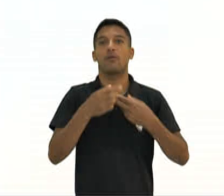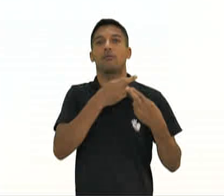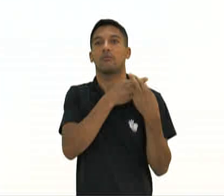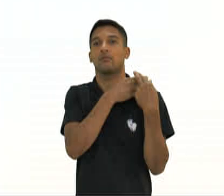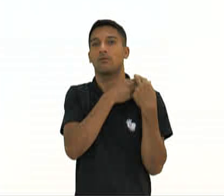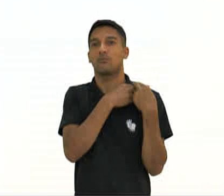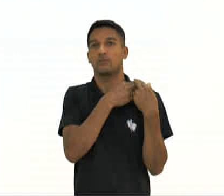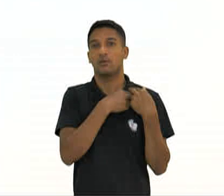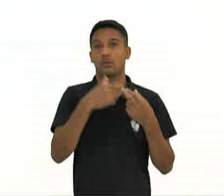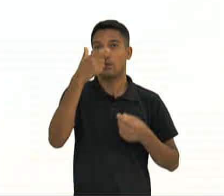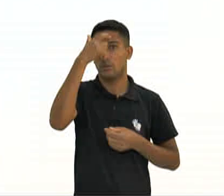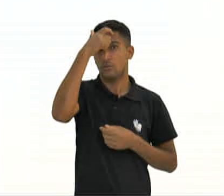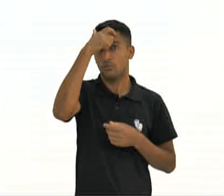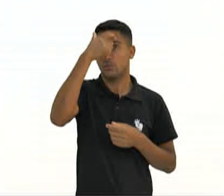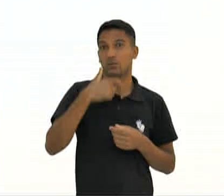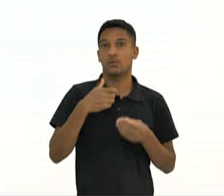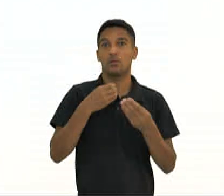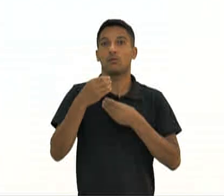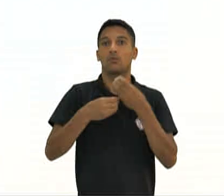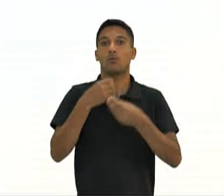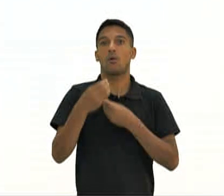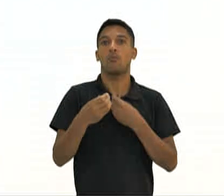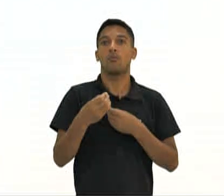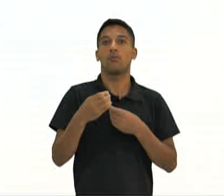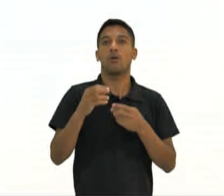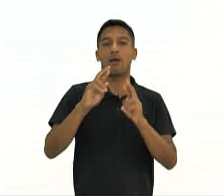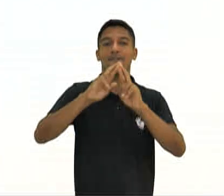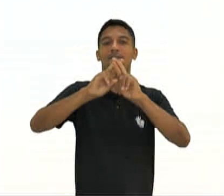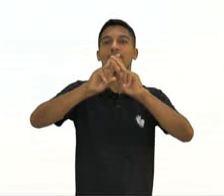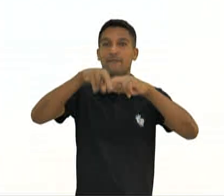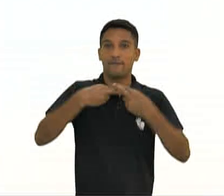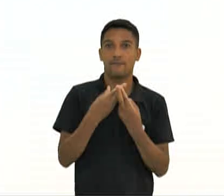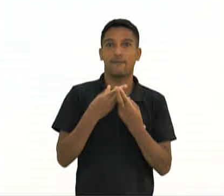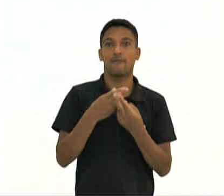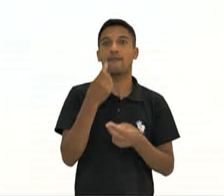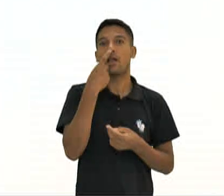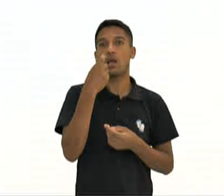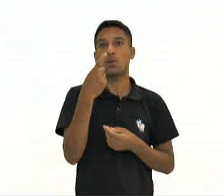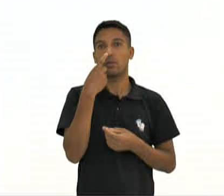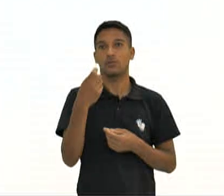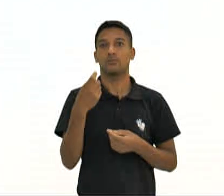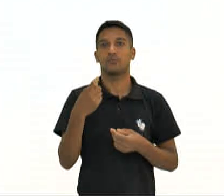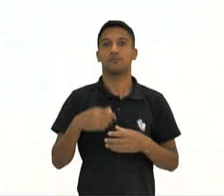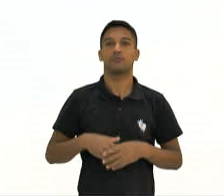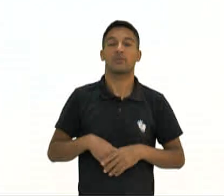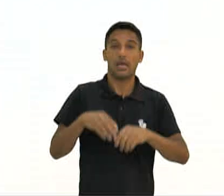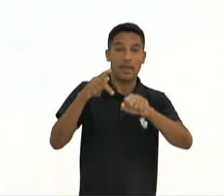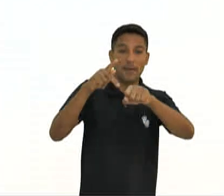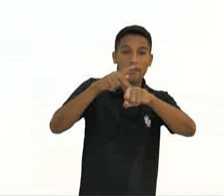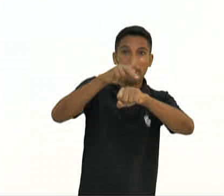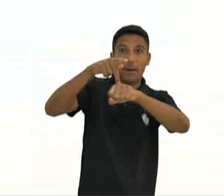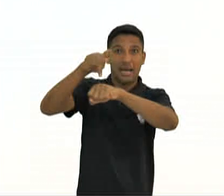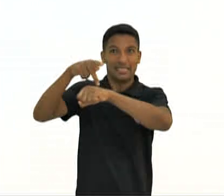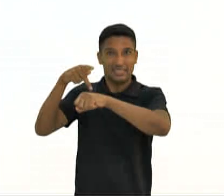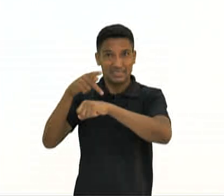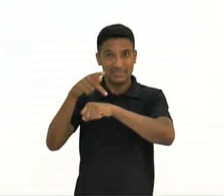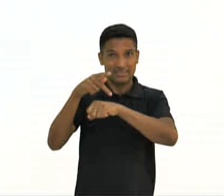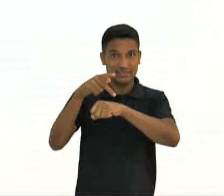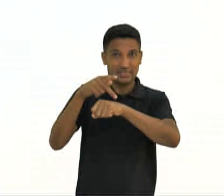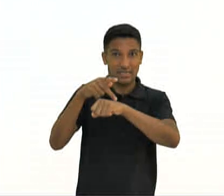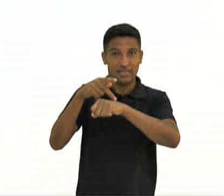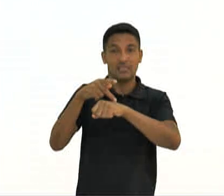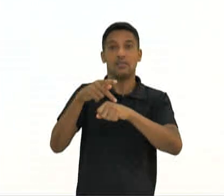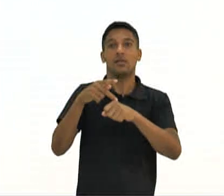país desenvolvido, emergente ou subdesenvolvido, ou desenvolvido e em desenvolvimento. Nós temos que assimilar que o lixo deve